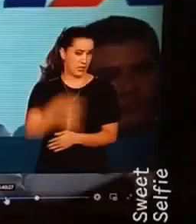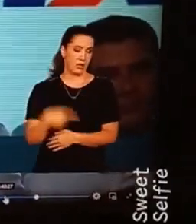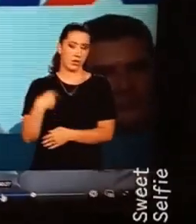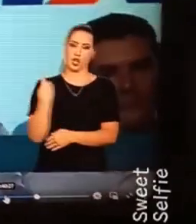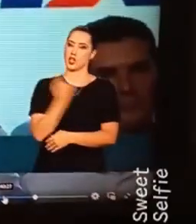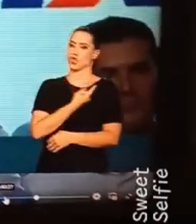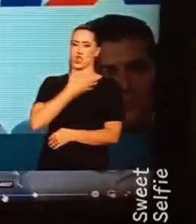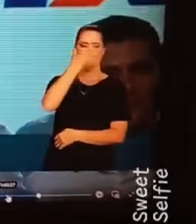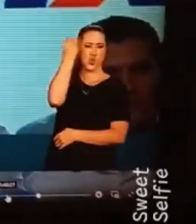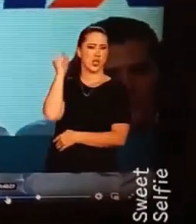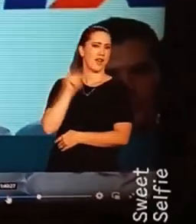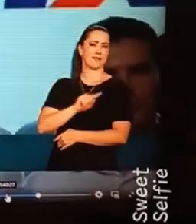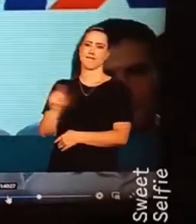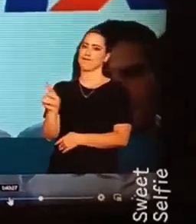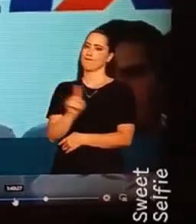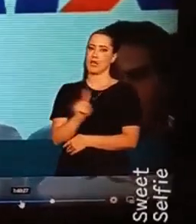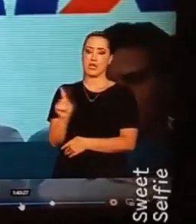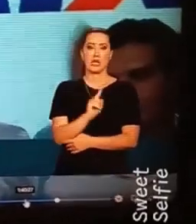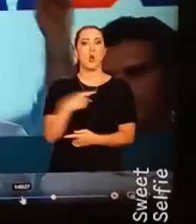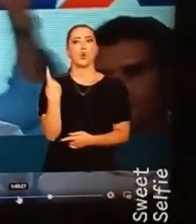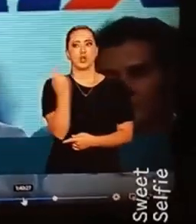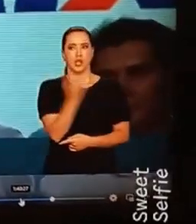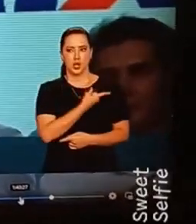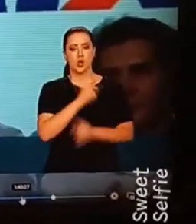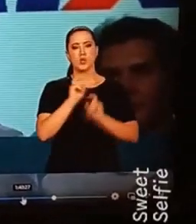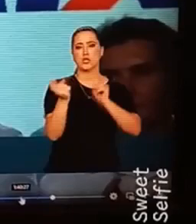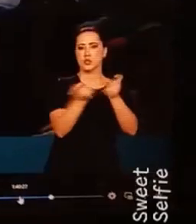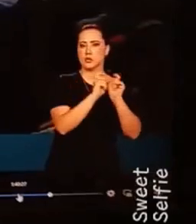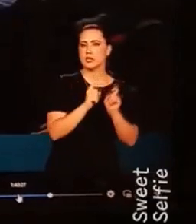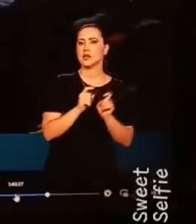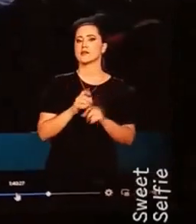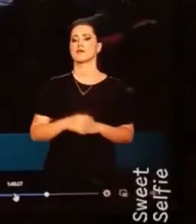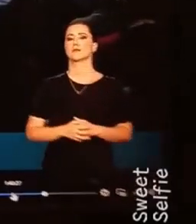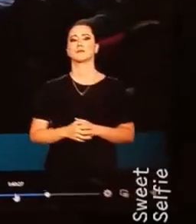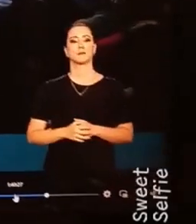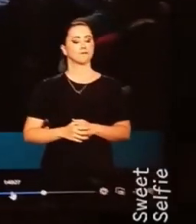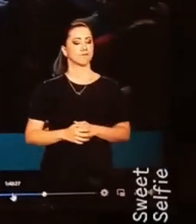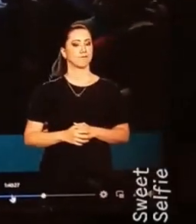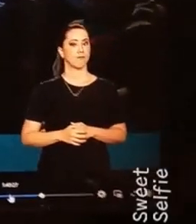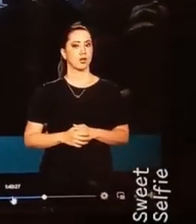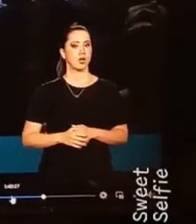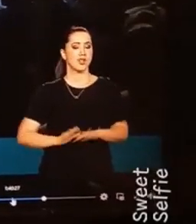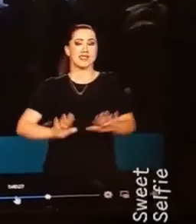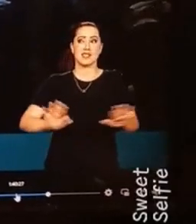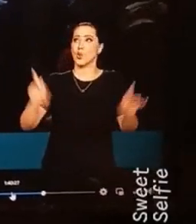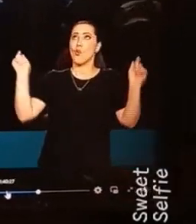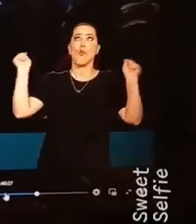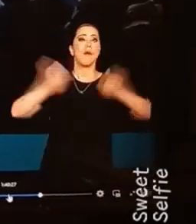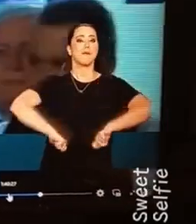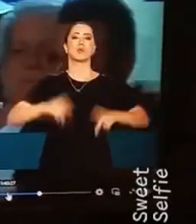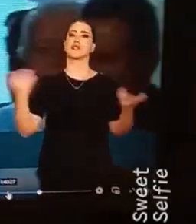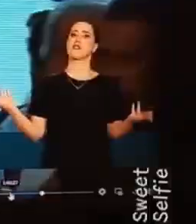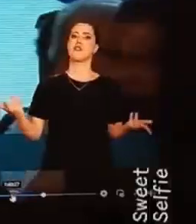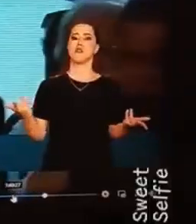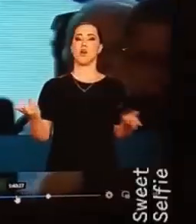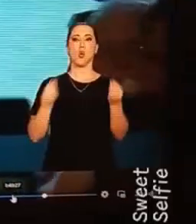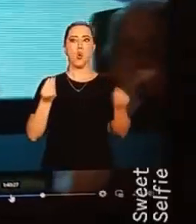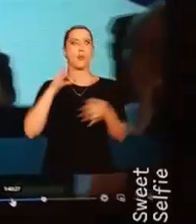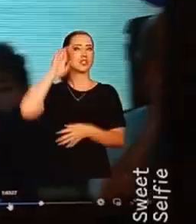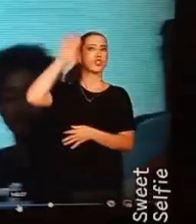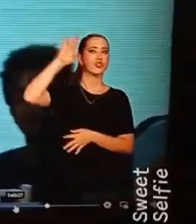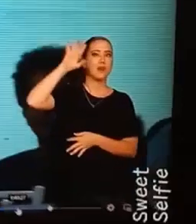nossa administração. Não é possível a gente imaginar que um país possa ser rico se as suas cidades